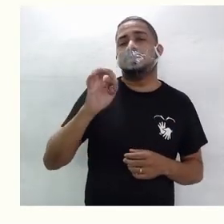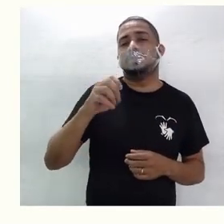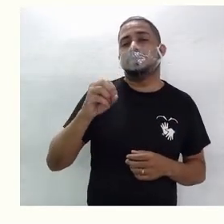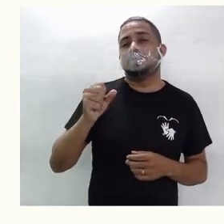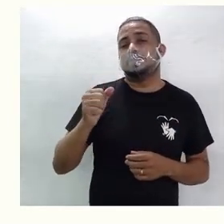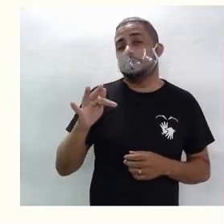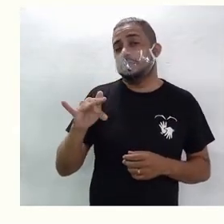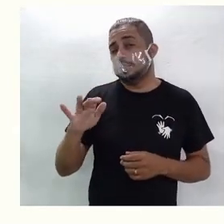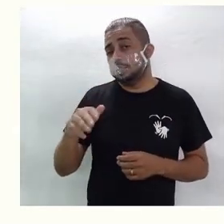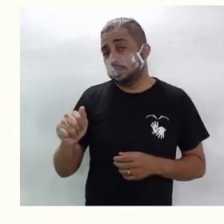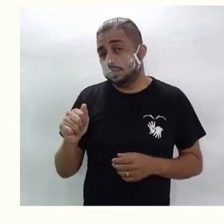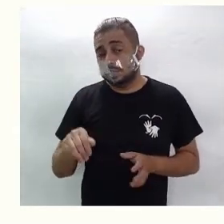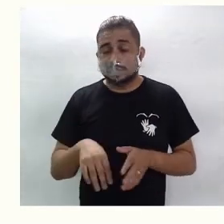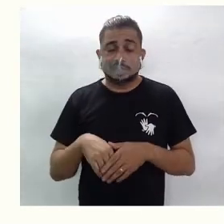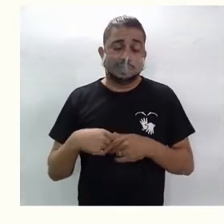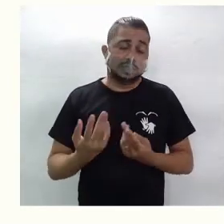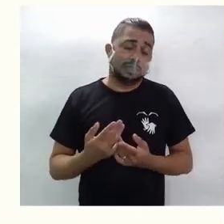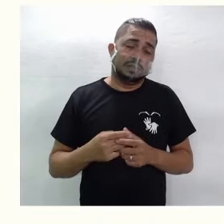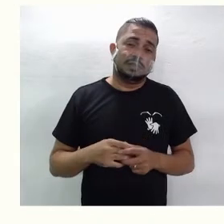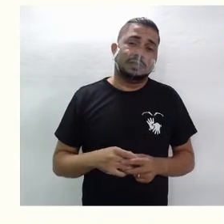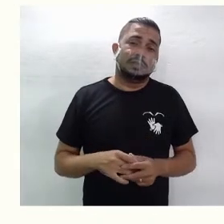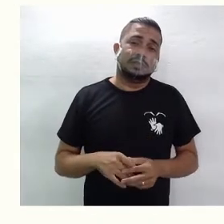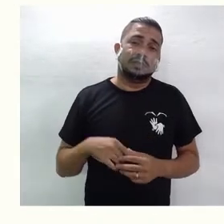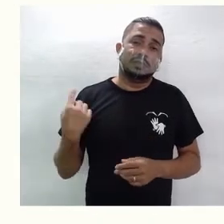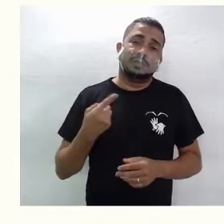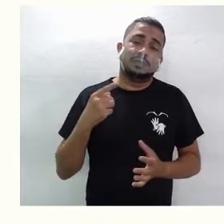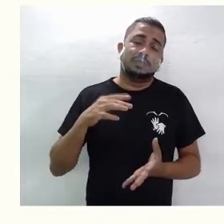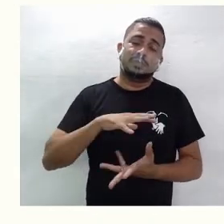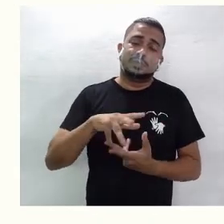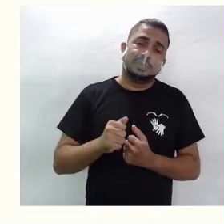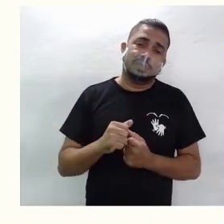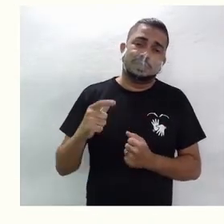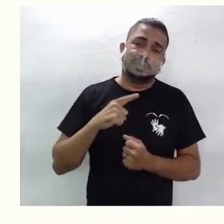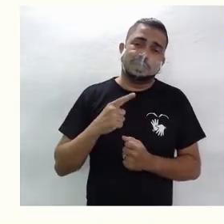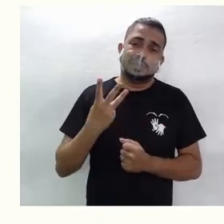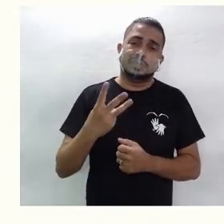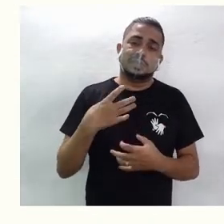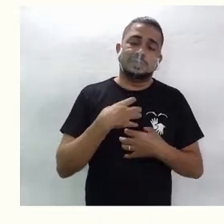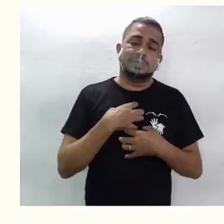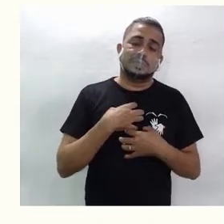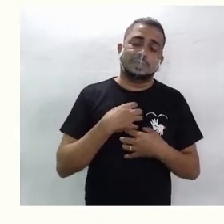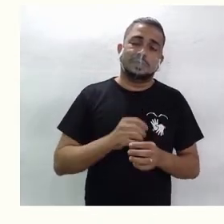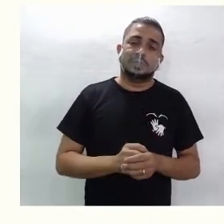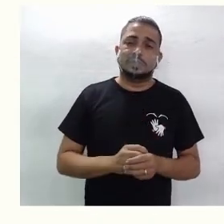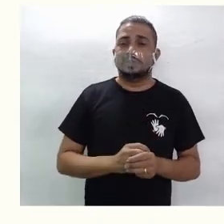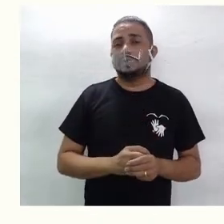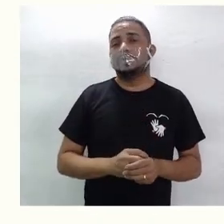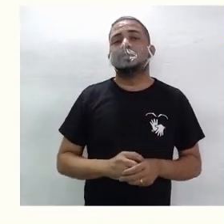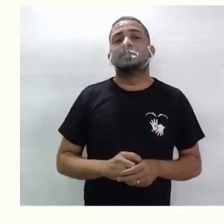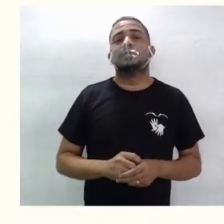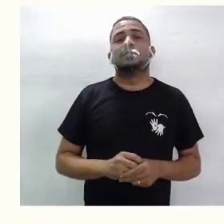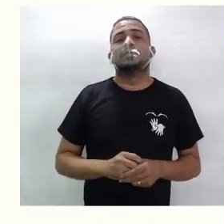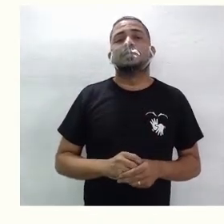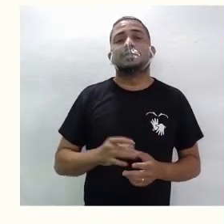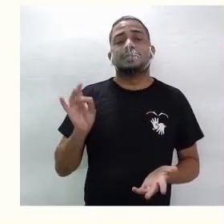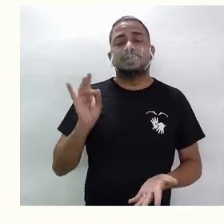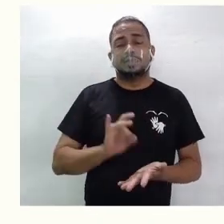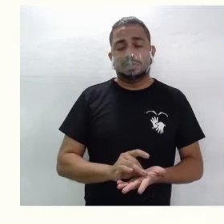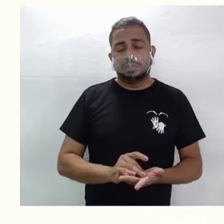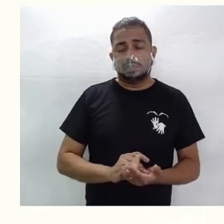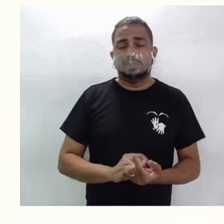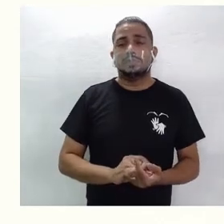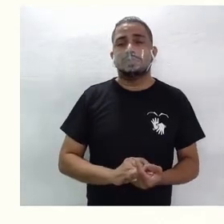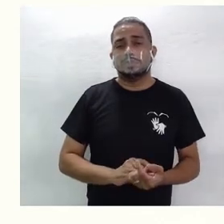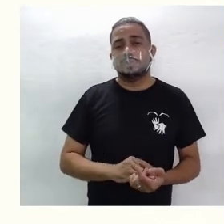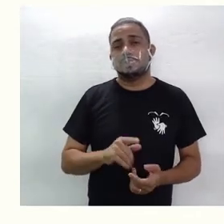planeta. Então, digamos que o nosso planeta ele tem essas três formas aí, tanto na questão real, que é a parte